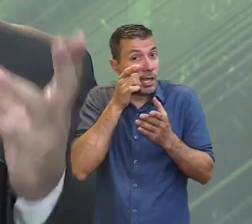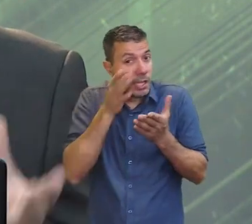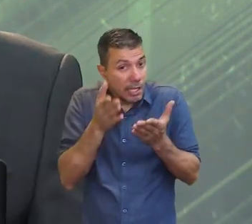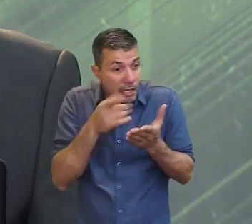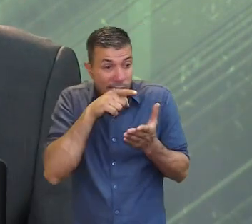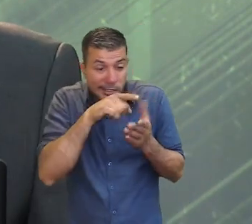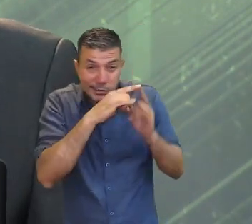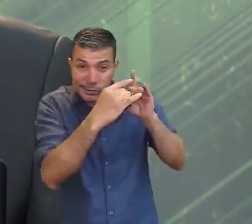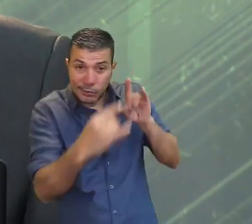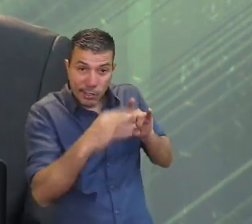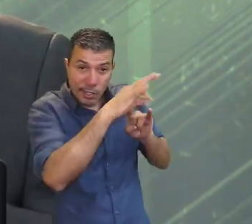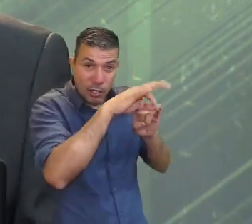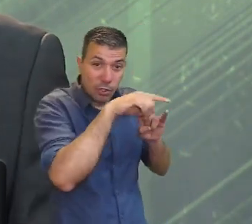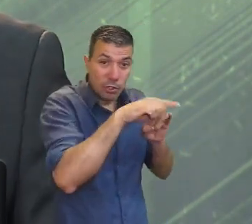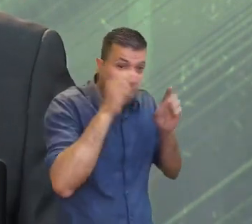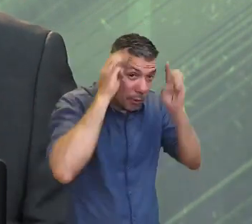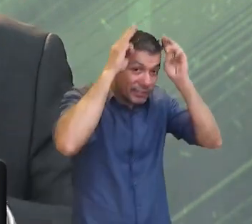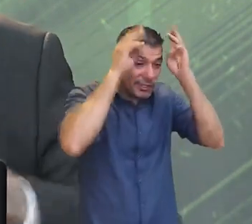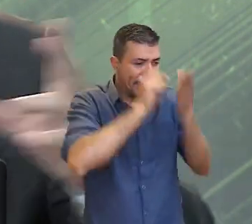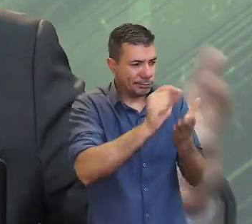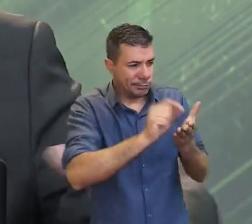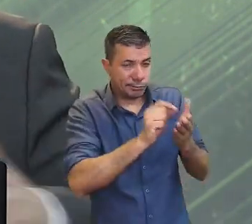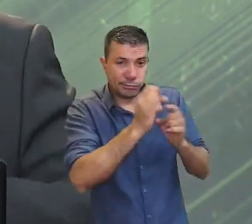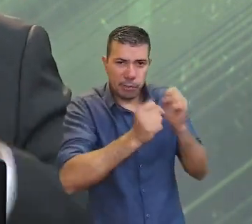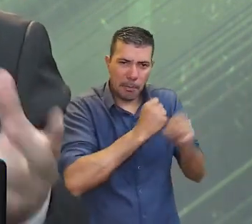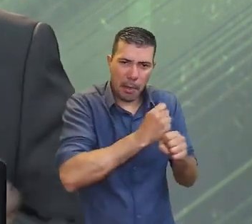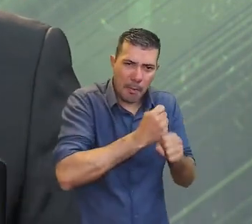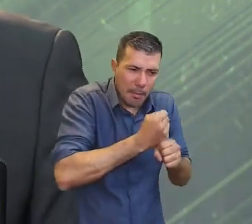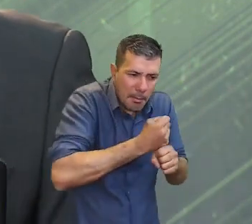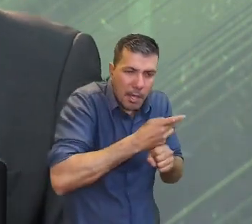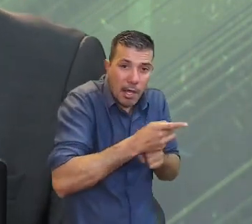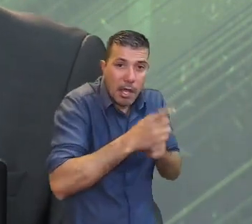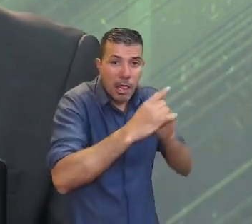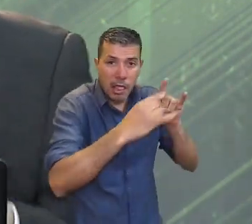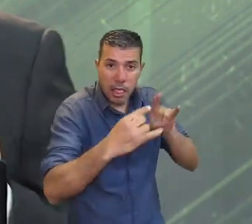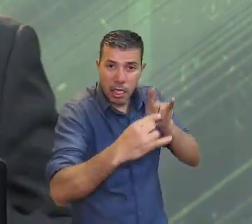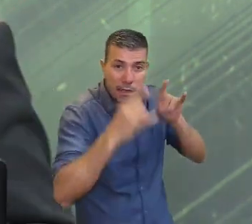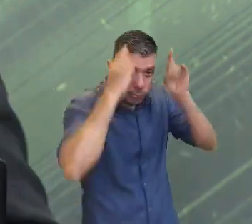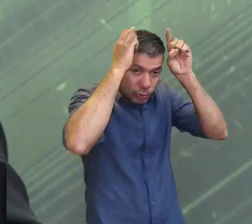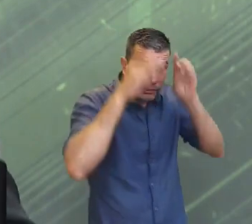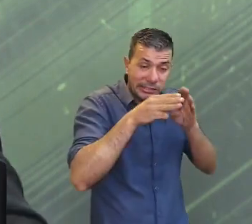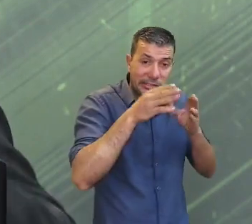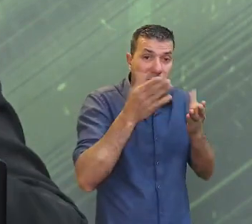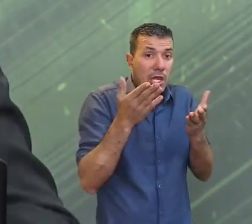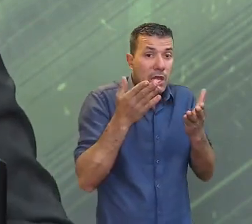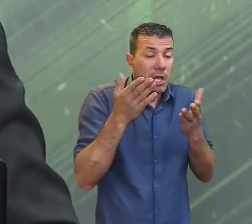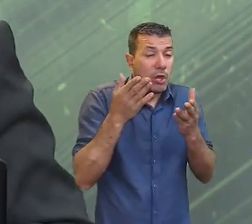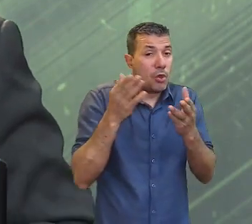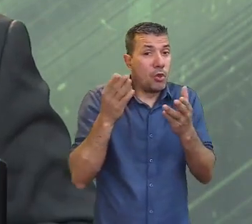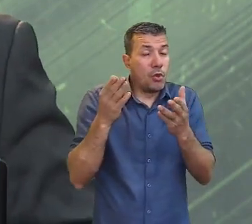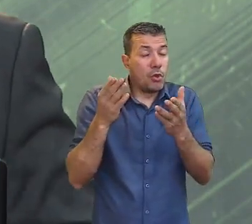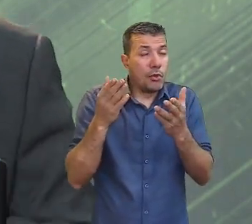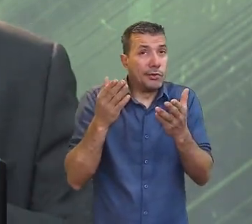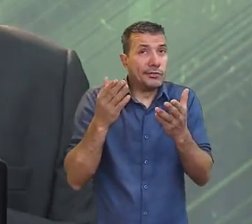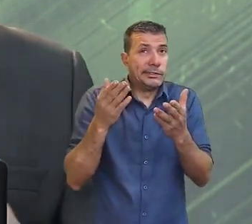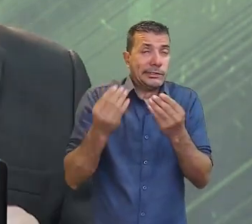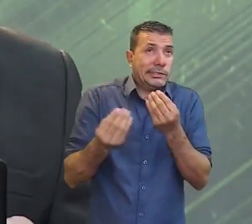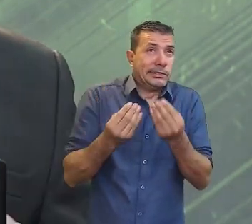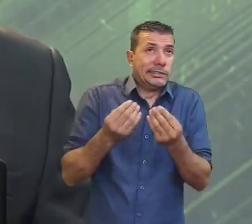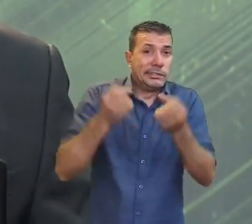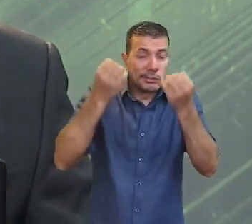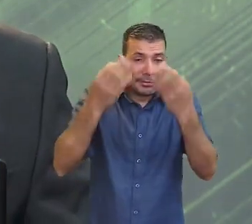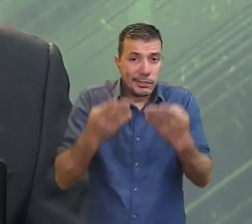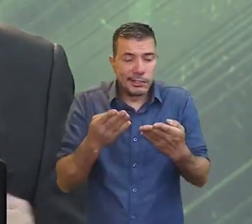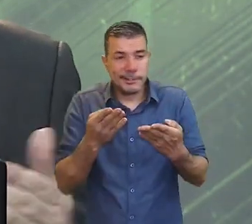E esse santuário terrestre, ele foi moldado, nós vamos ver nas perguntas aqui com os pastores, de acordo com sua contraparte celestial. Existe